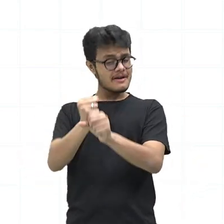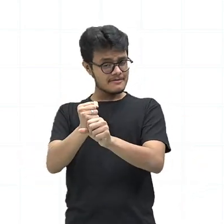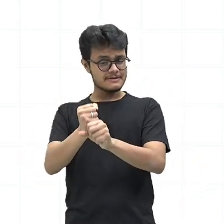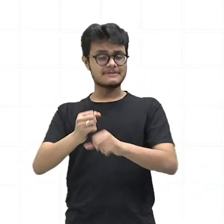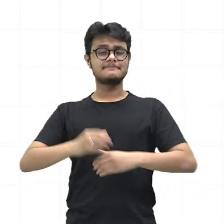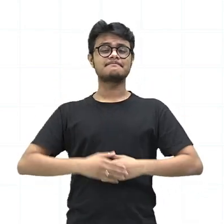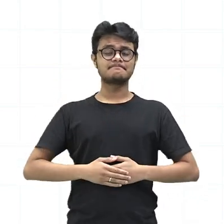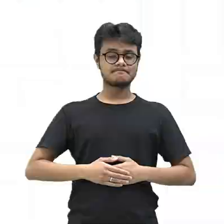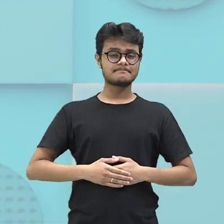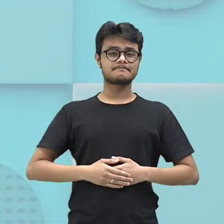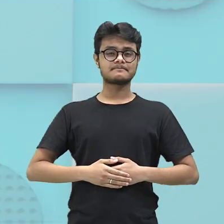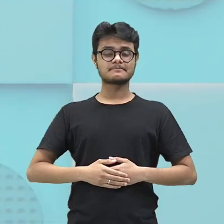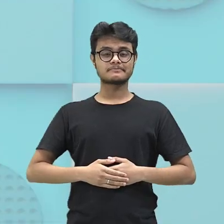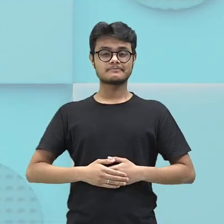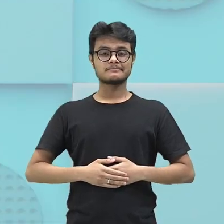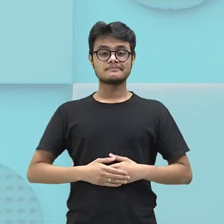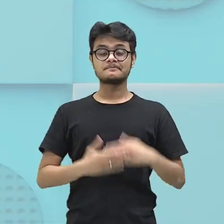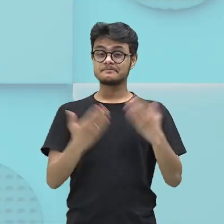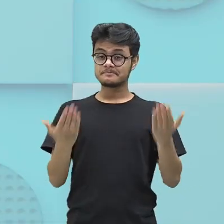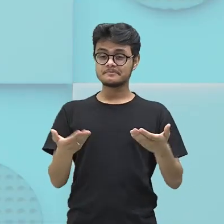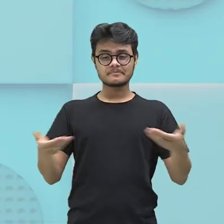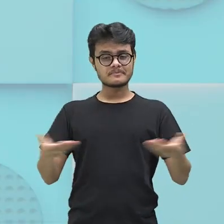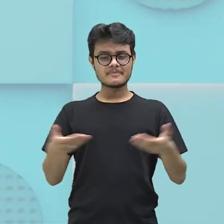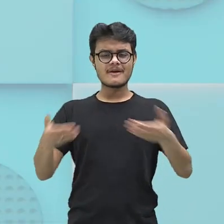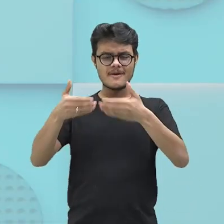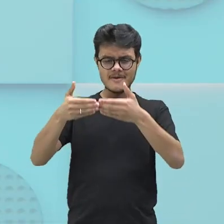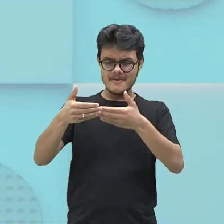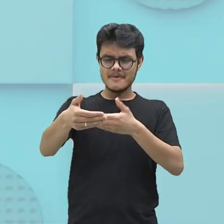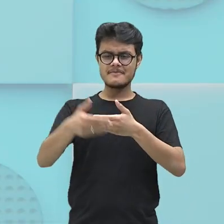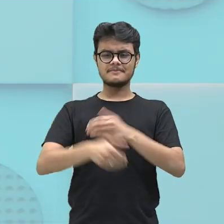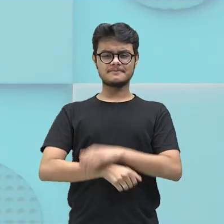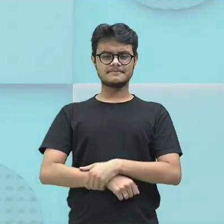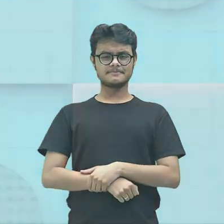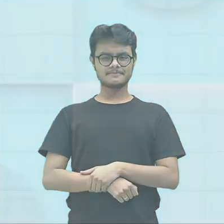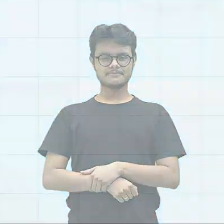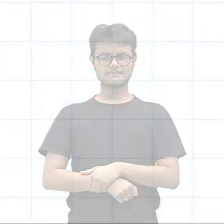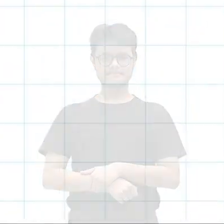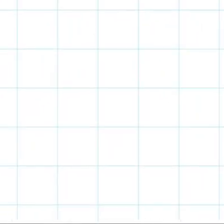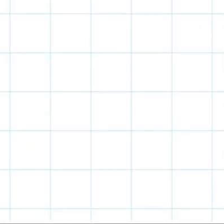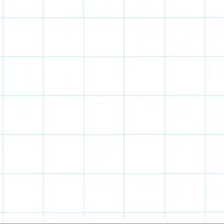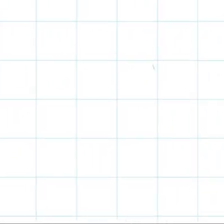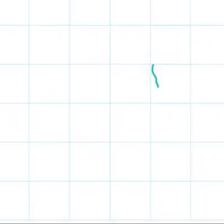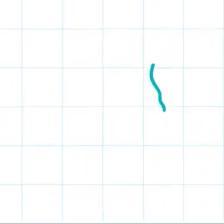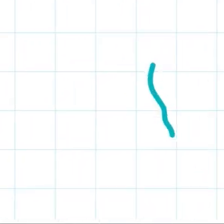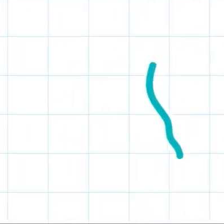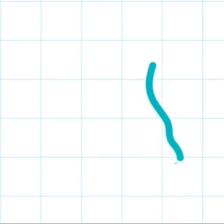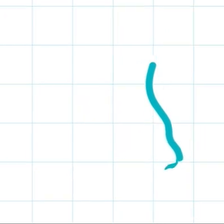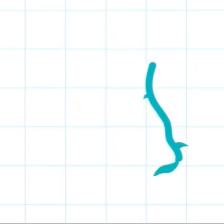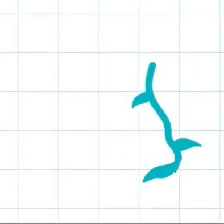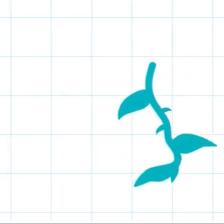e avaliação. Então, agora nós vamos começar a nossa revisão.